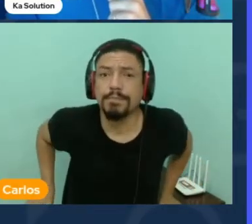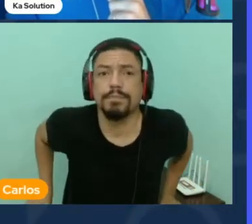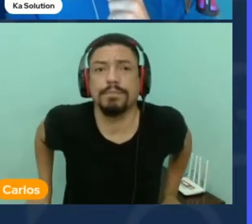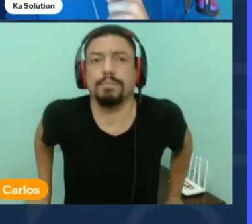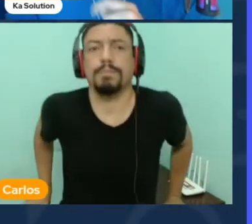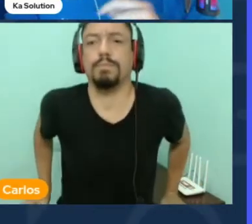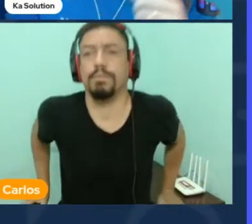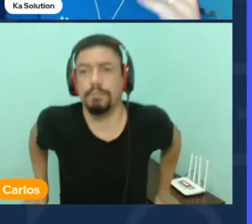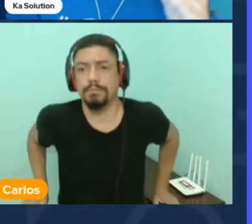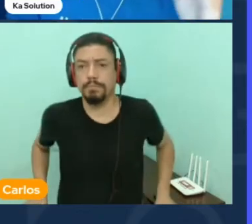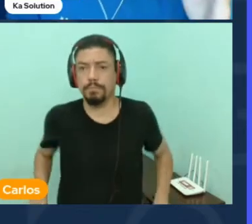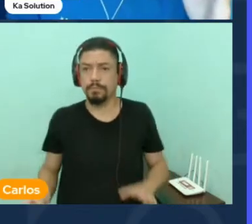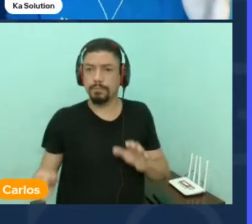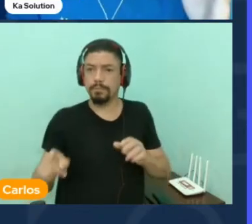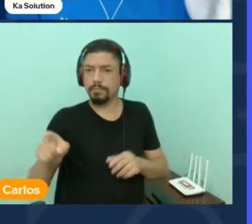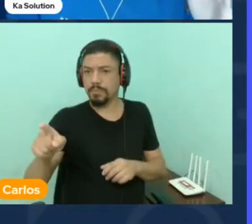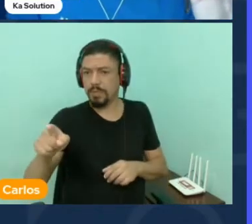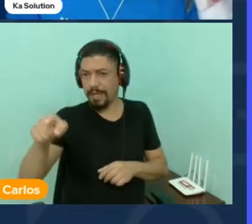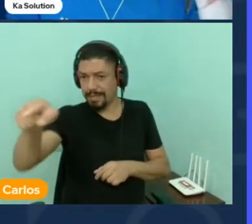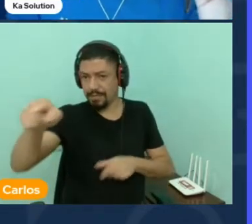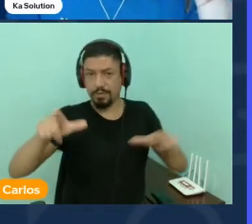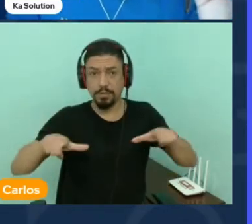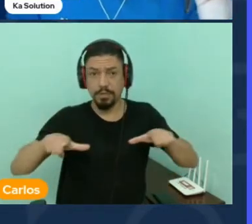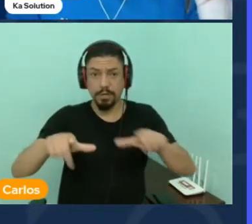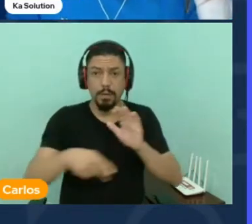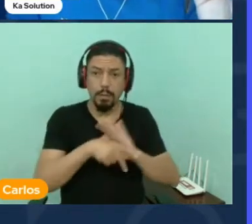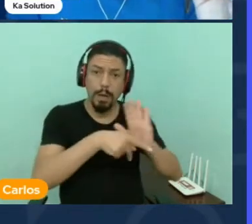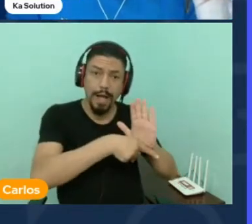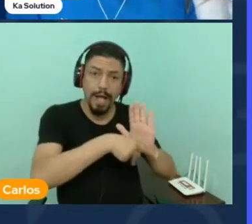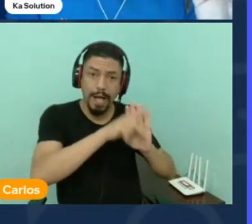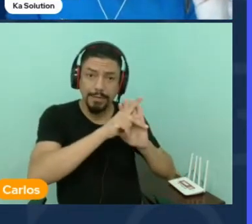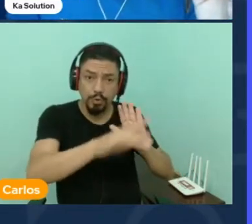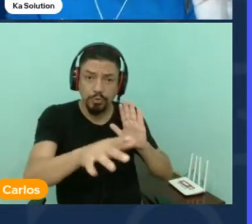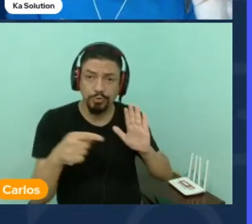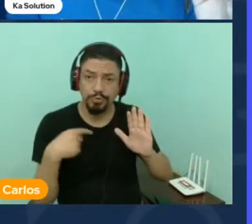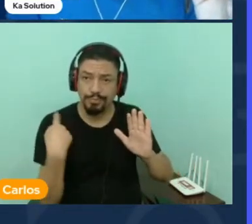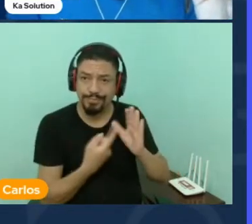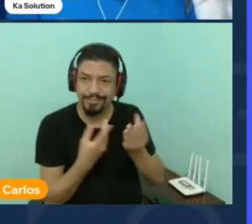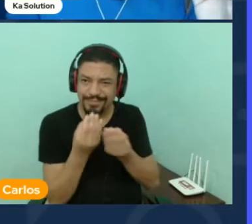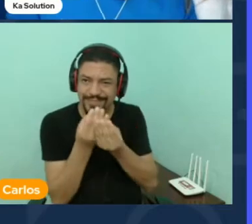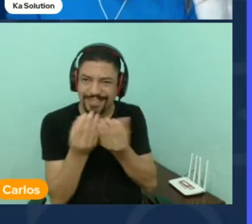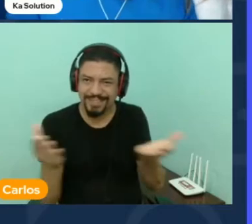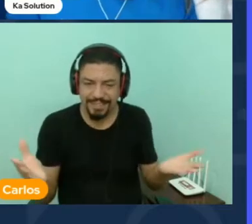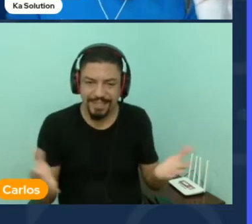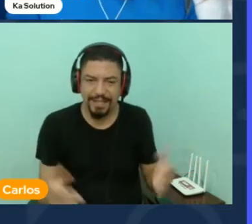colocar aqui na tela. Eu vou colocar aqui no